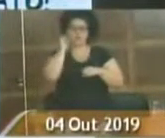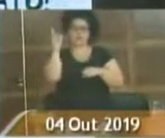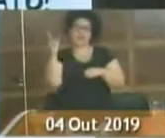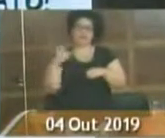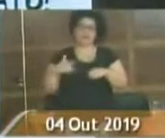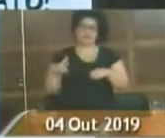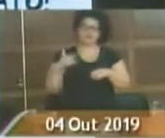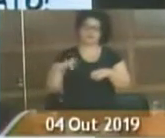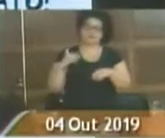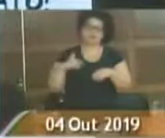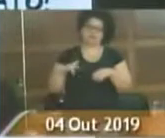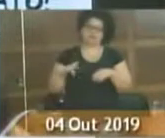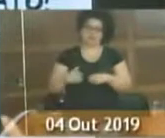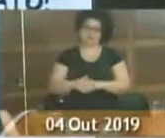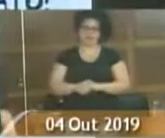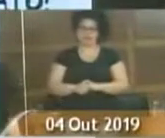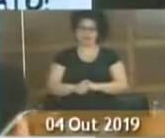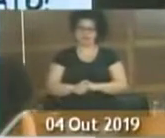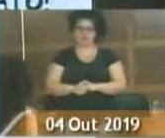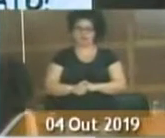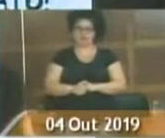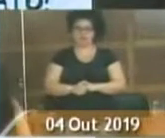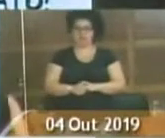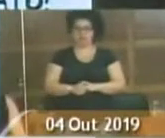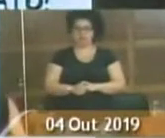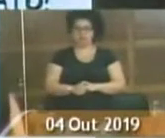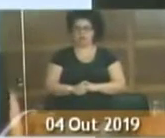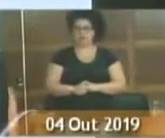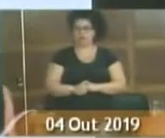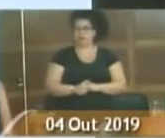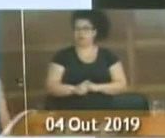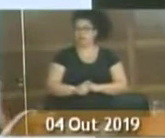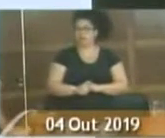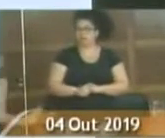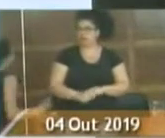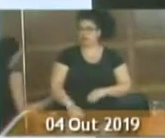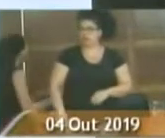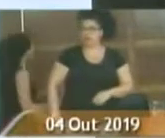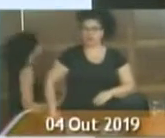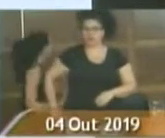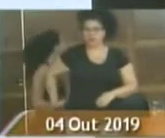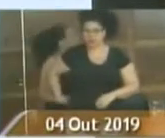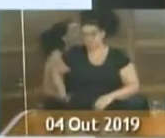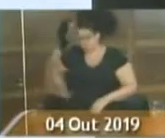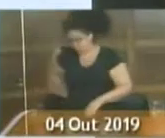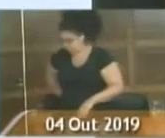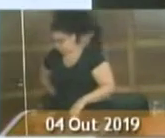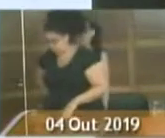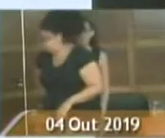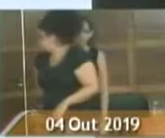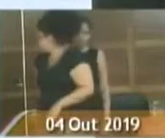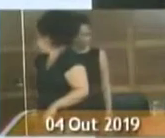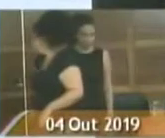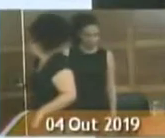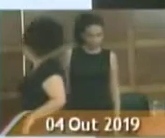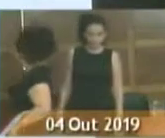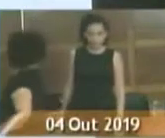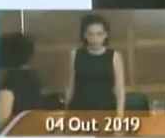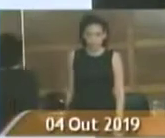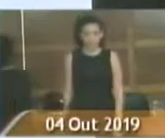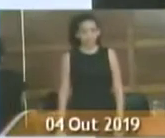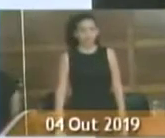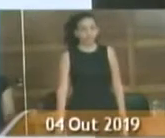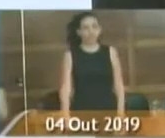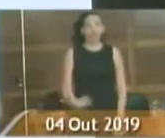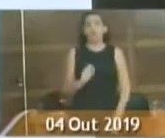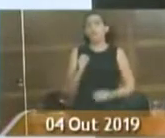culpa que é a doença do gato. E pode passar. Então, gente, a gente vai falar de sinal clínico. Sinal clínico